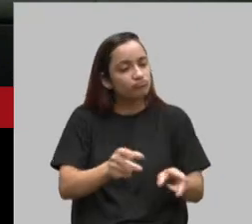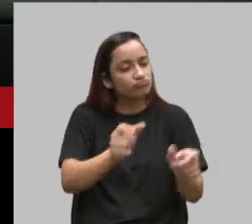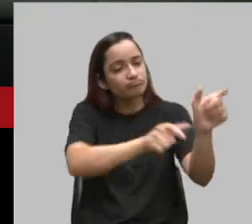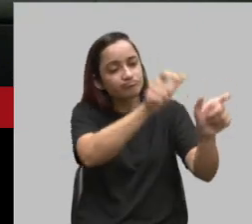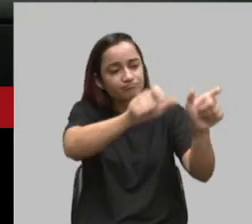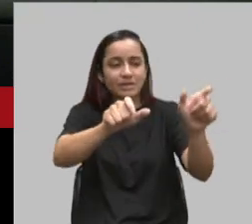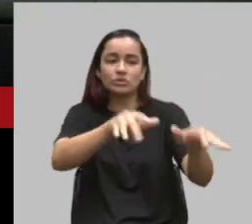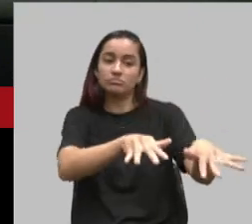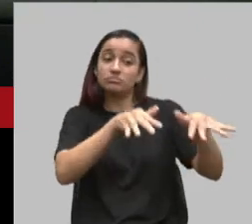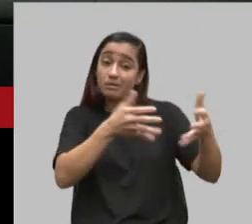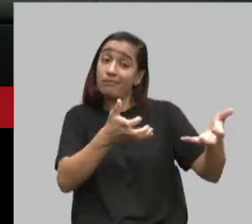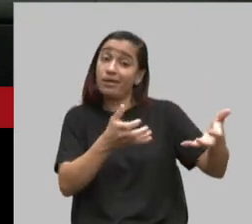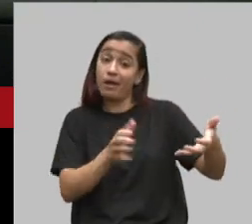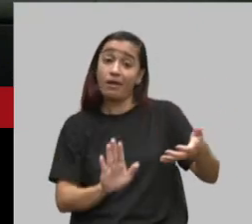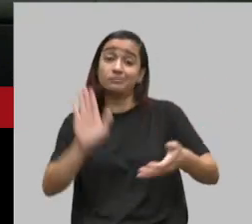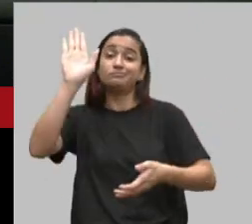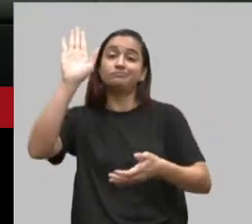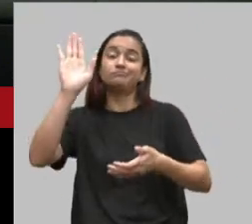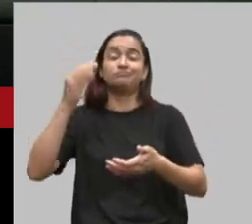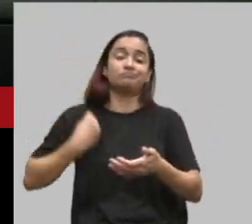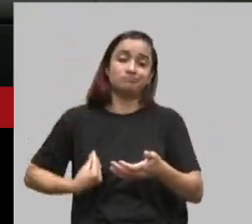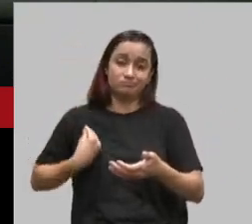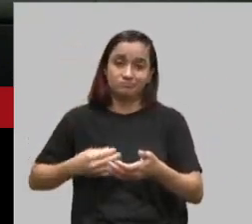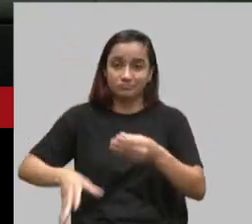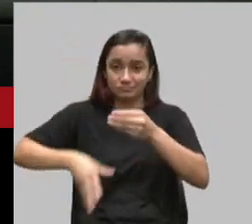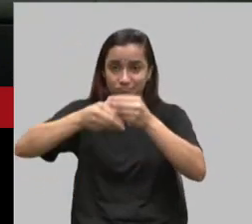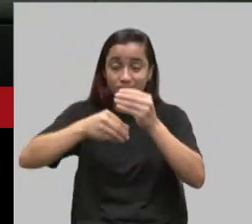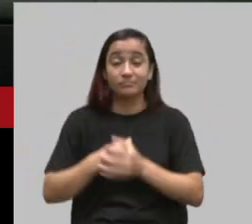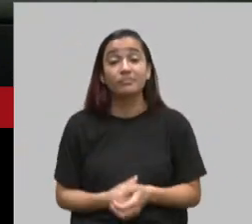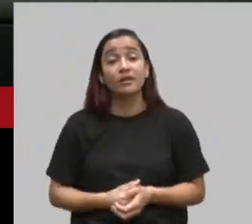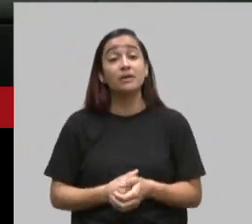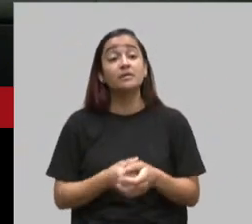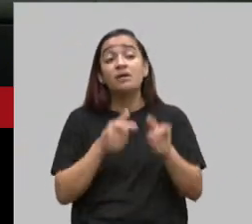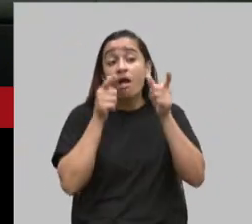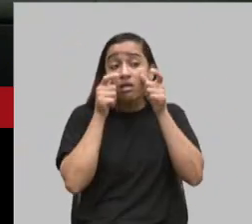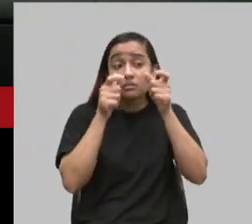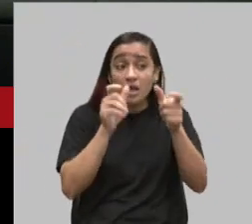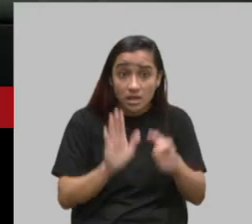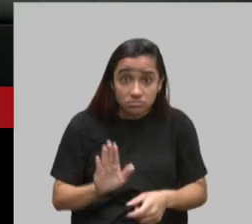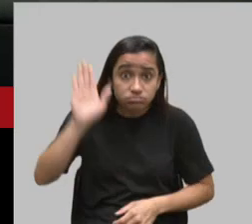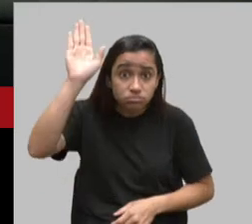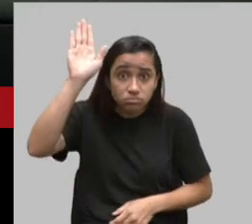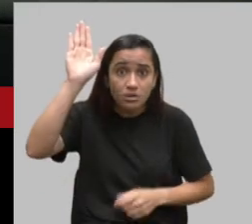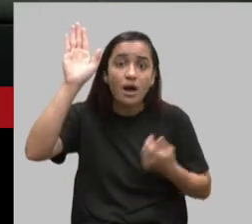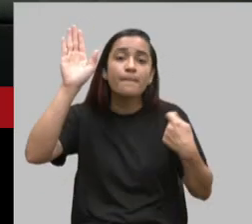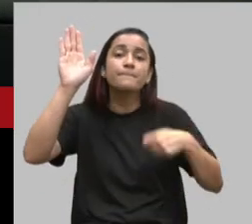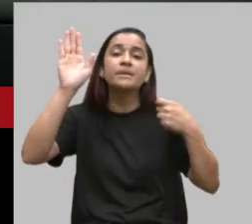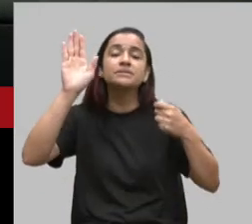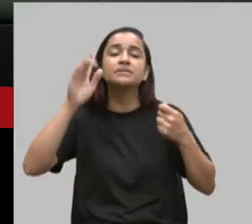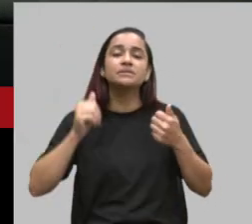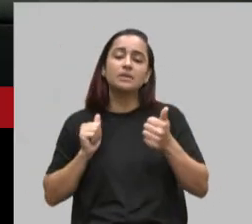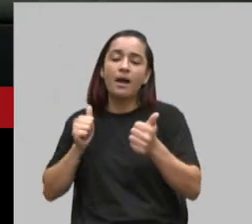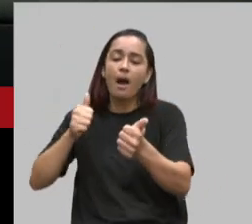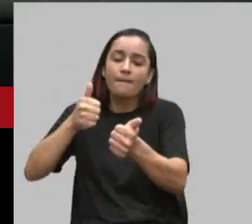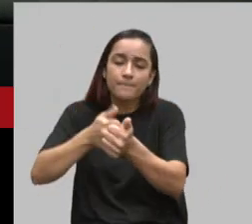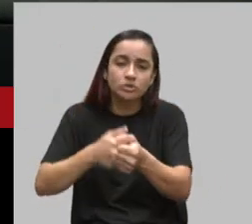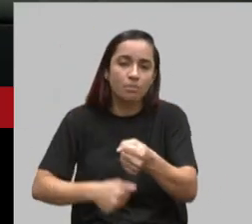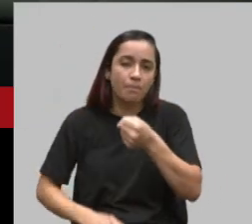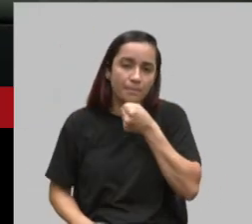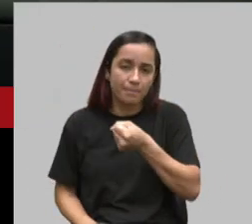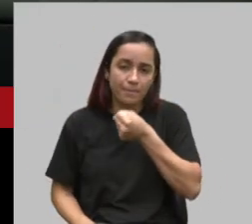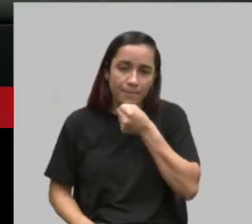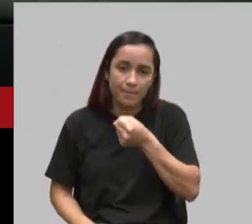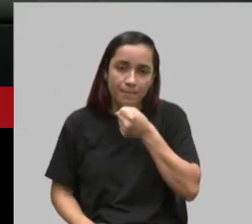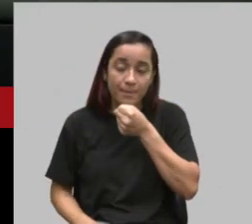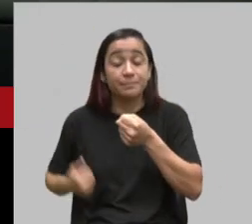se manifestar as pessoas interessadas em se manifestar devem se apresentar próximo ao microfone mais próximo